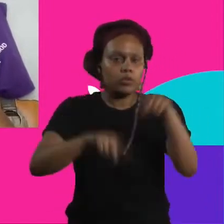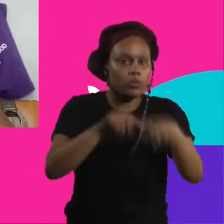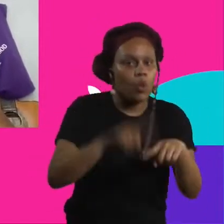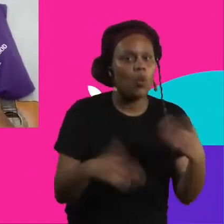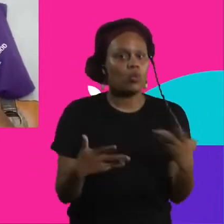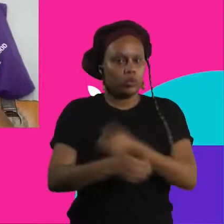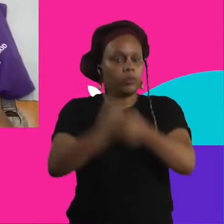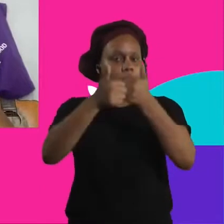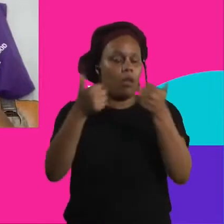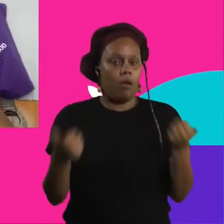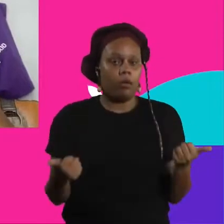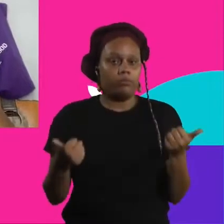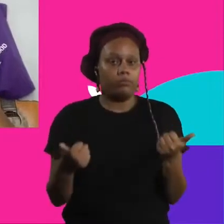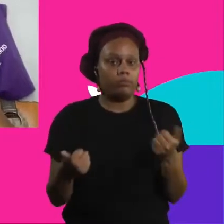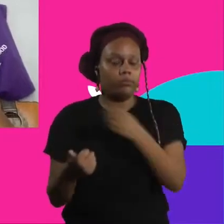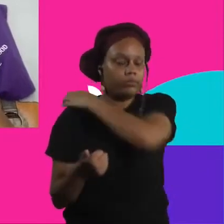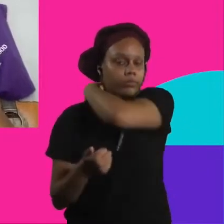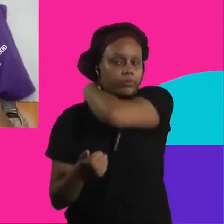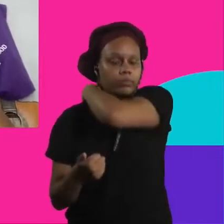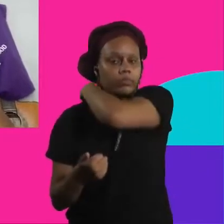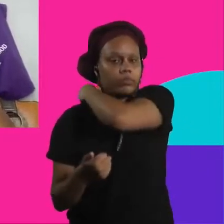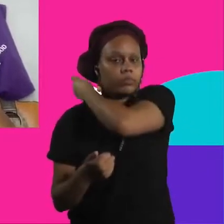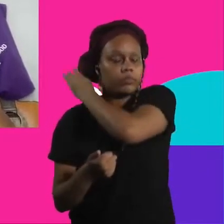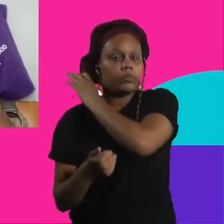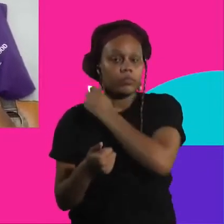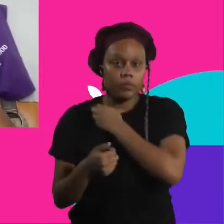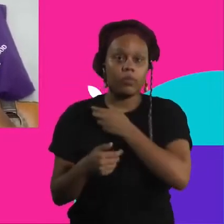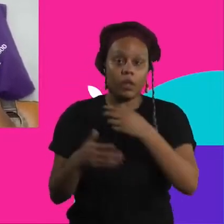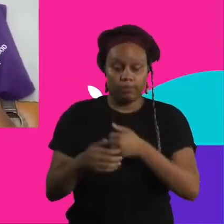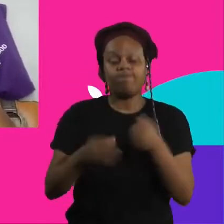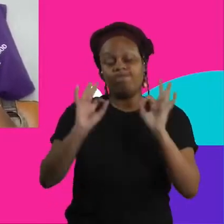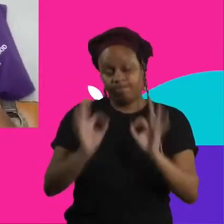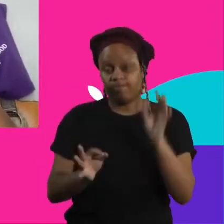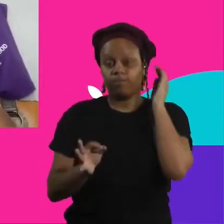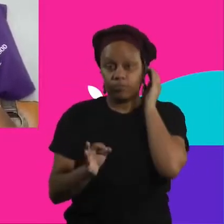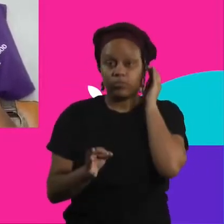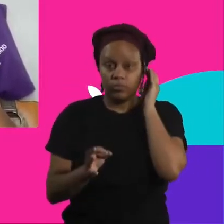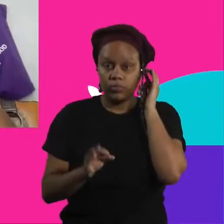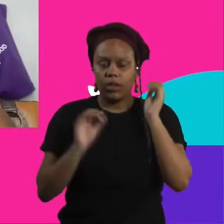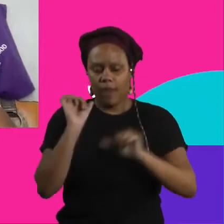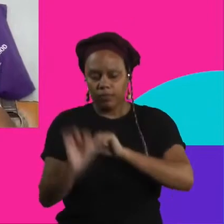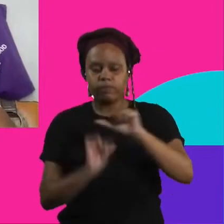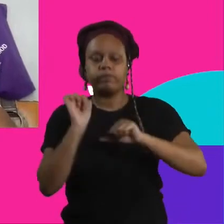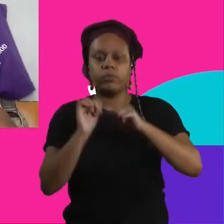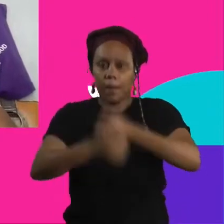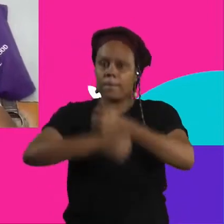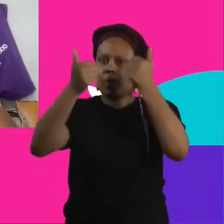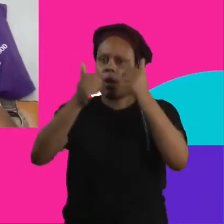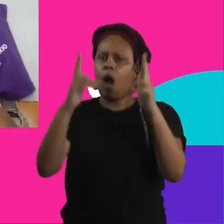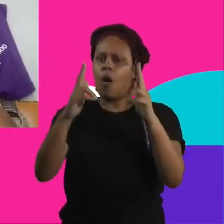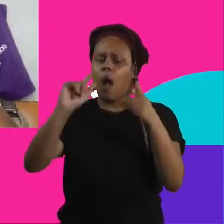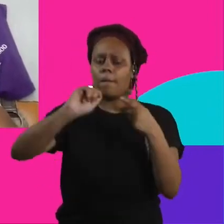né? E com certeza isso vai mudar um pouco, né, a sistemática. Assim como o Pix, né, também mudou um pouco